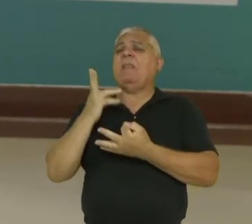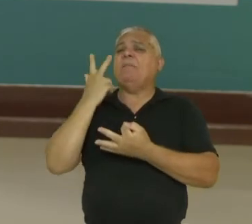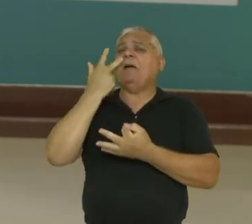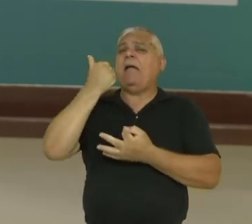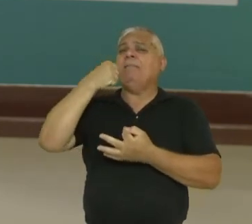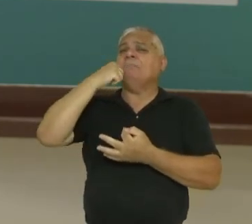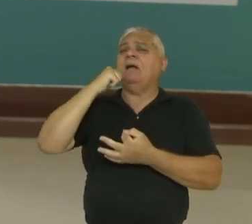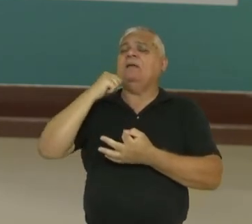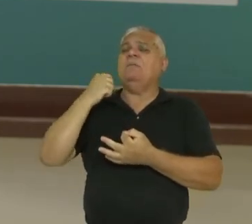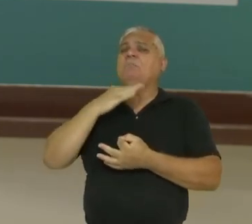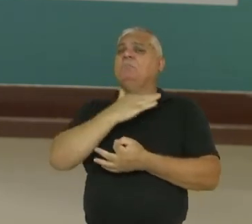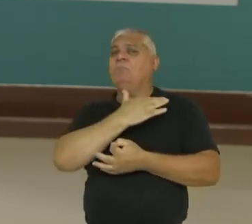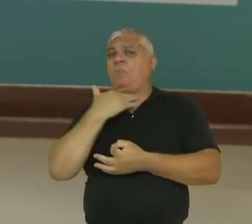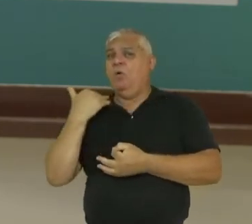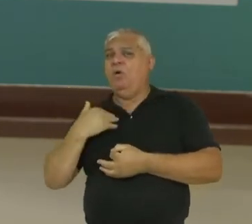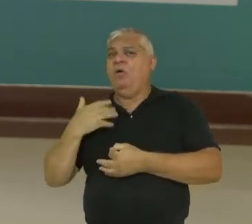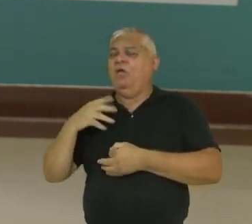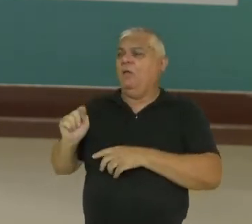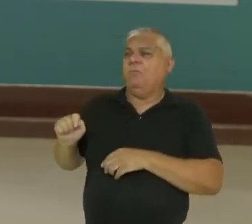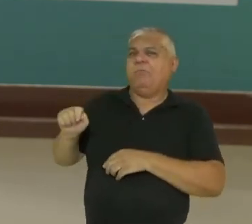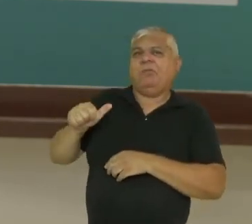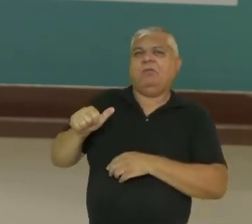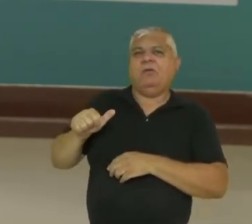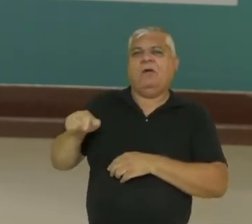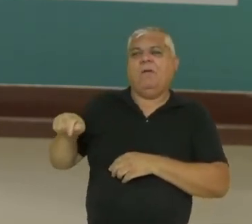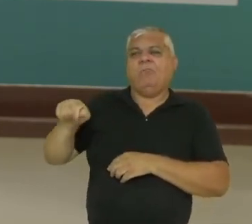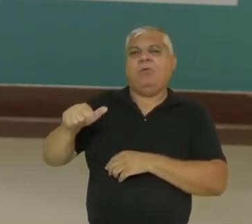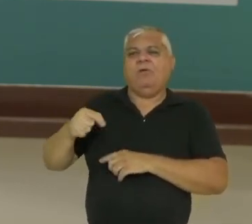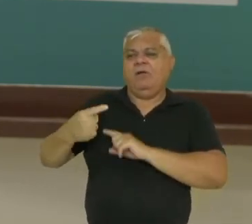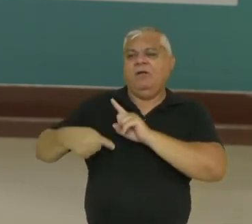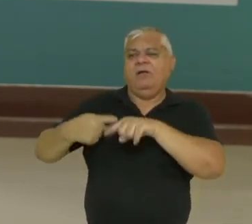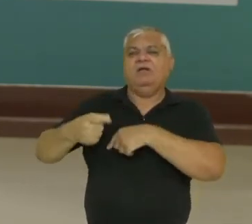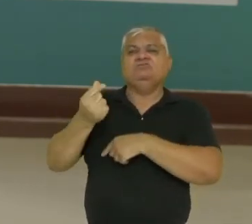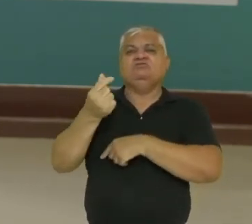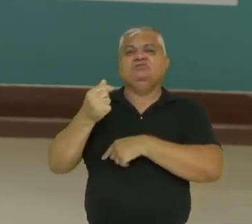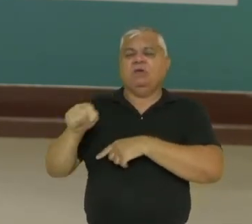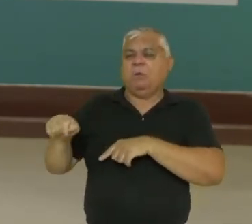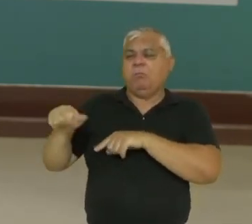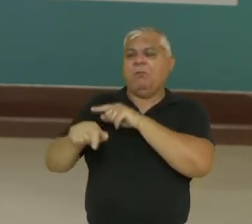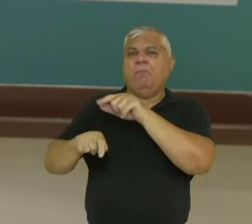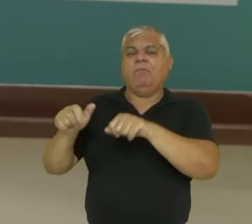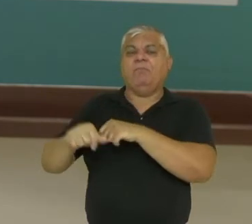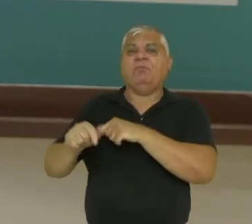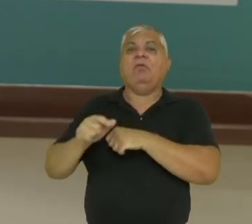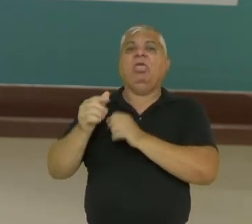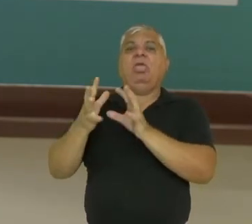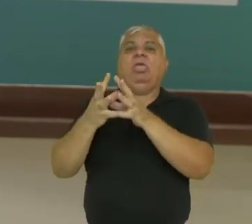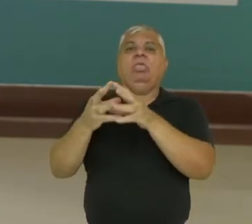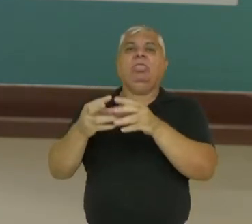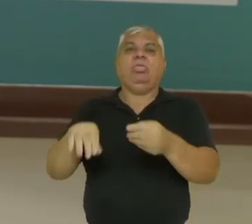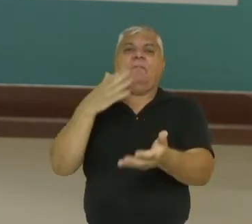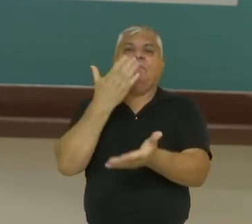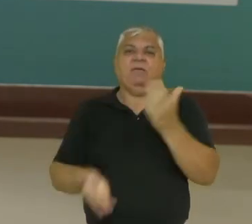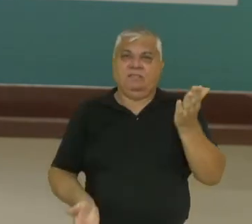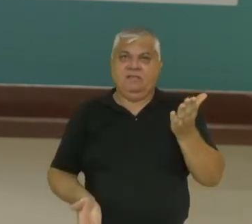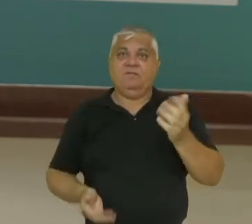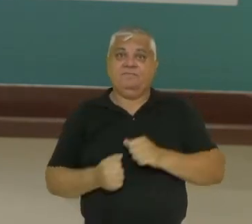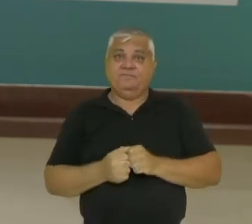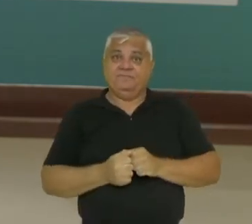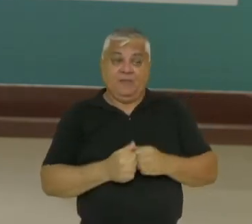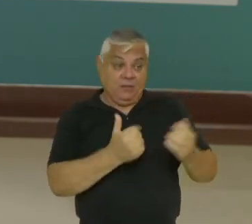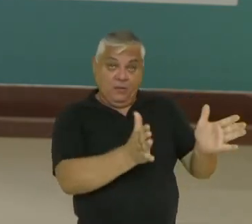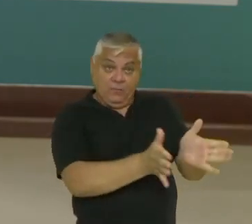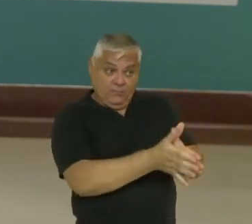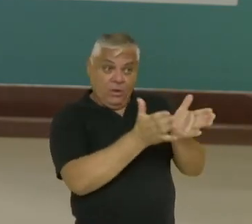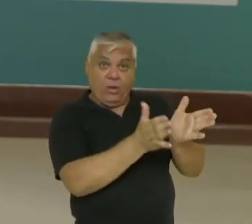pessoa morando bem, para ela aquela pessoa já é uma pessoa rica. Rica é aquela pessoa também, para nós o conceito vai ser